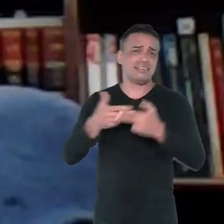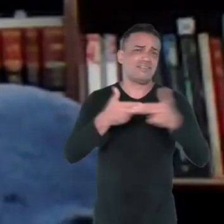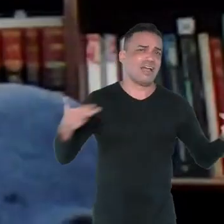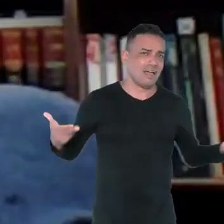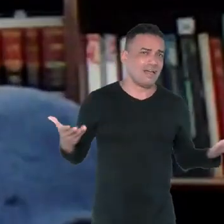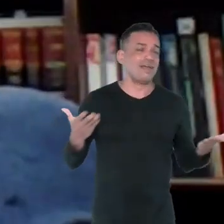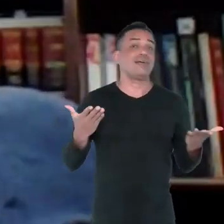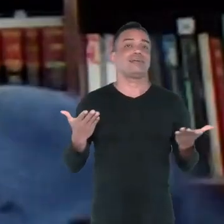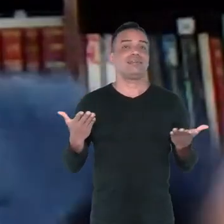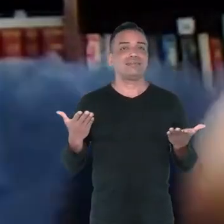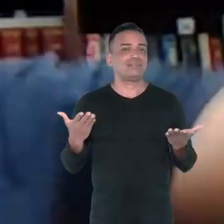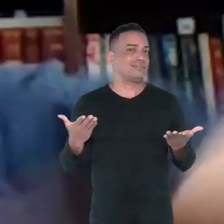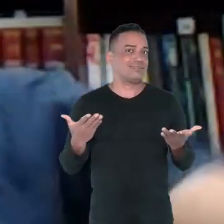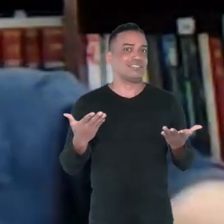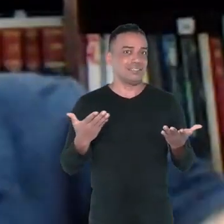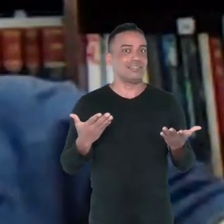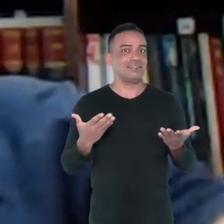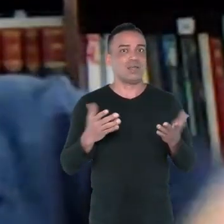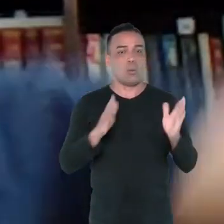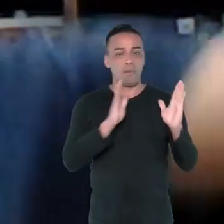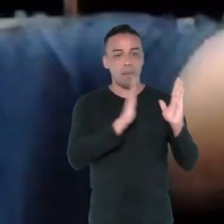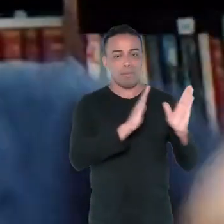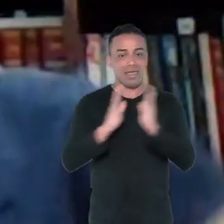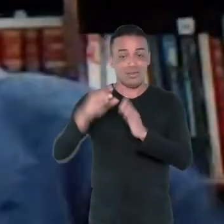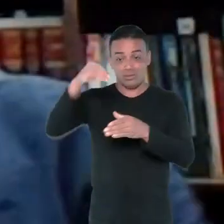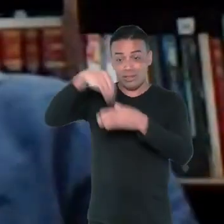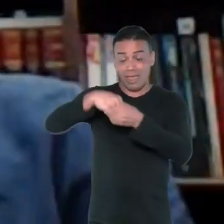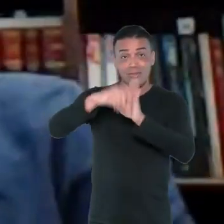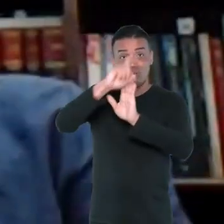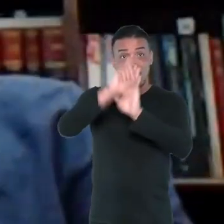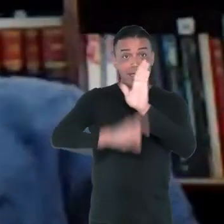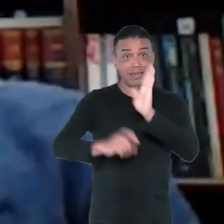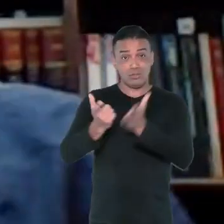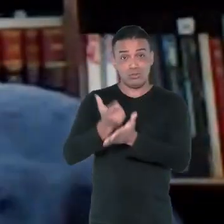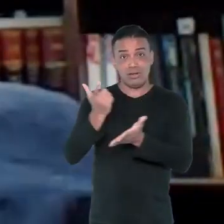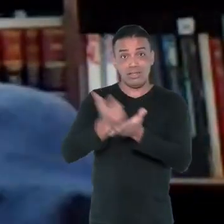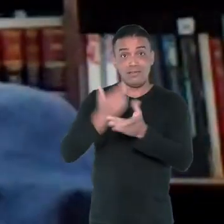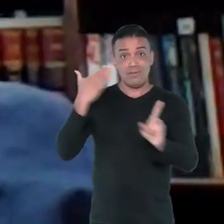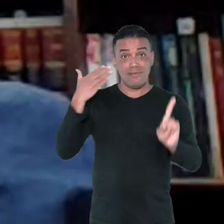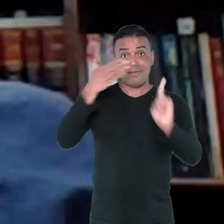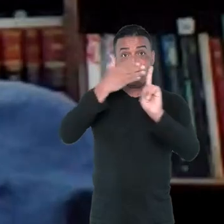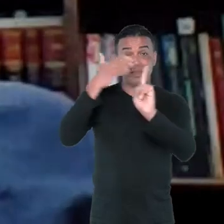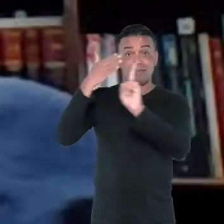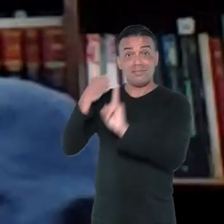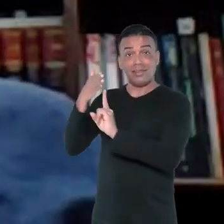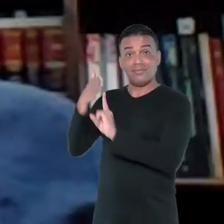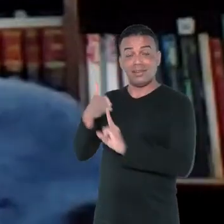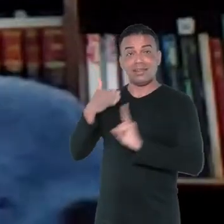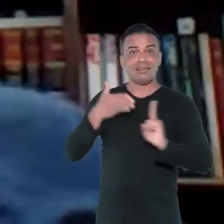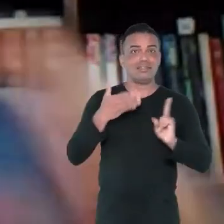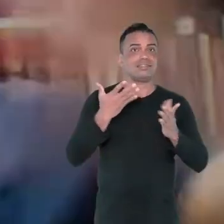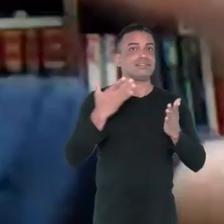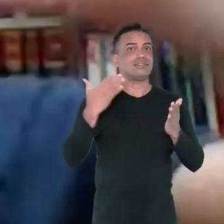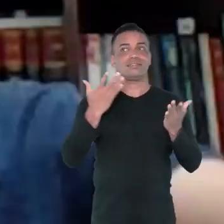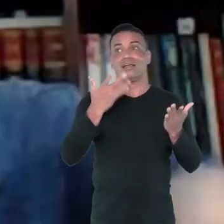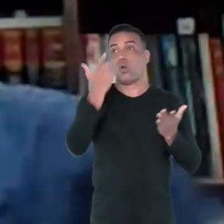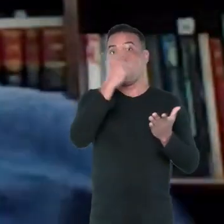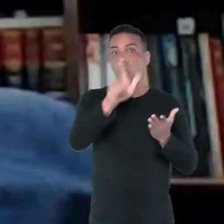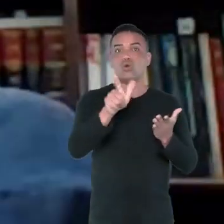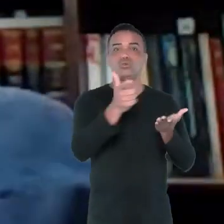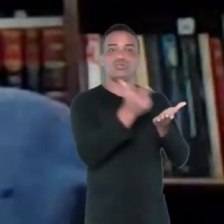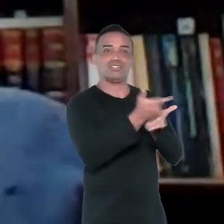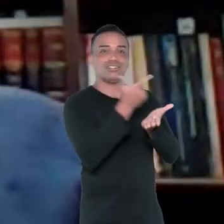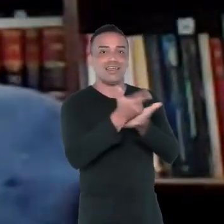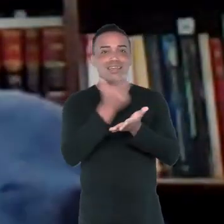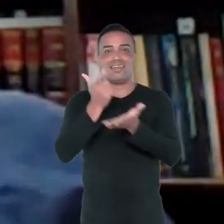passagens que são ligadas, que fazem referências a essas outras